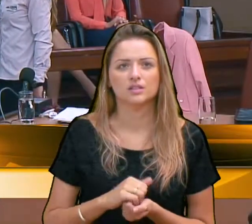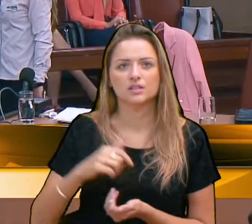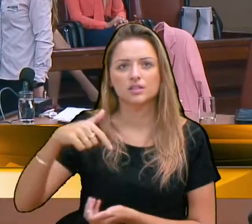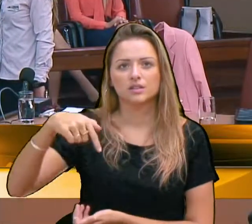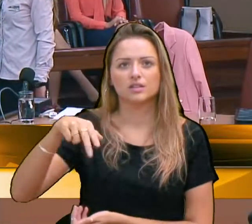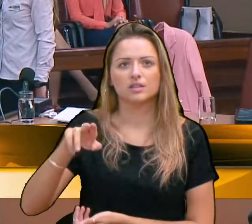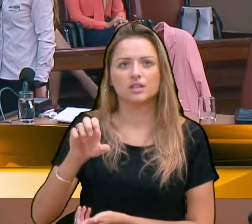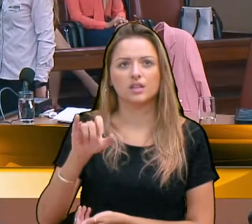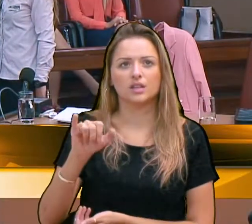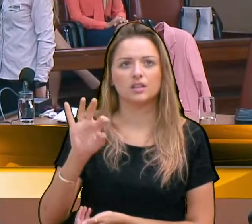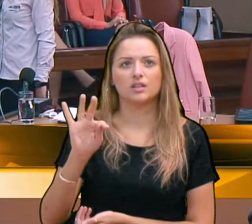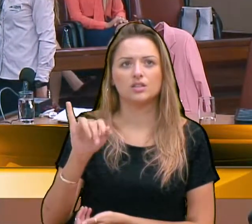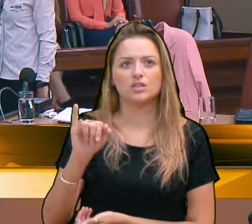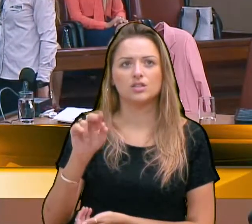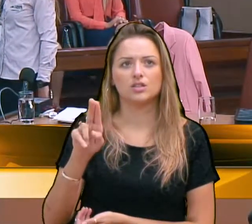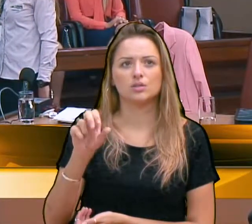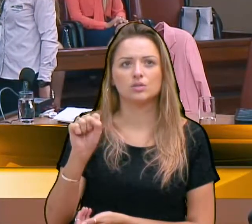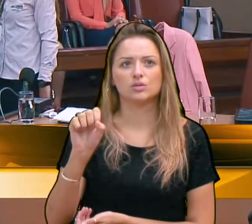De Bastiani.